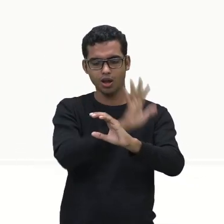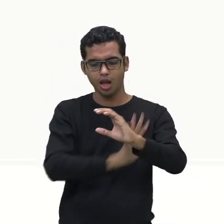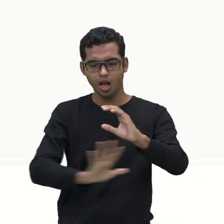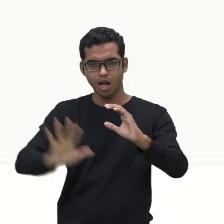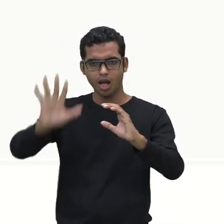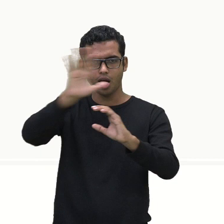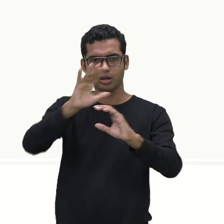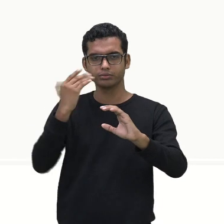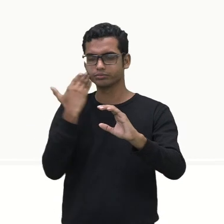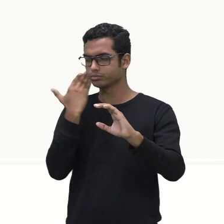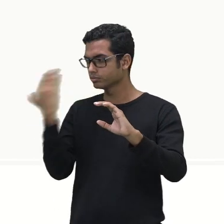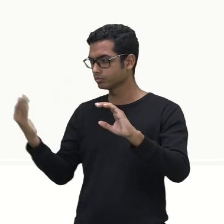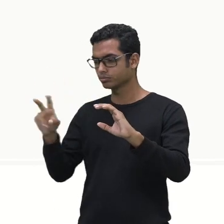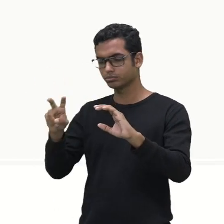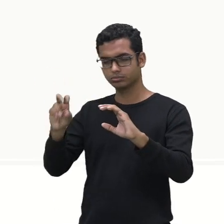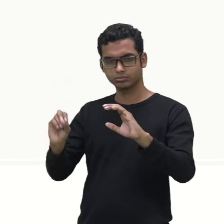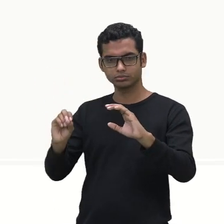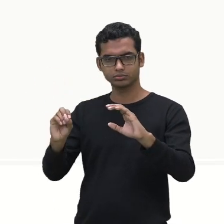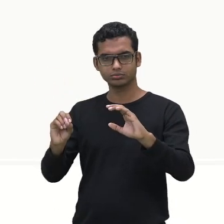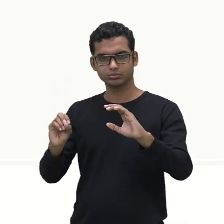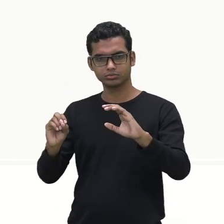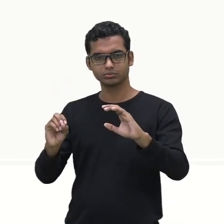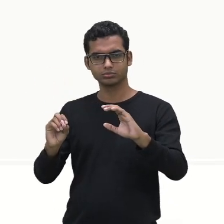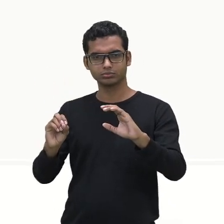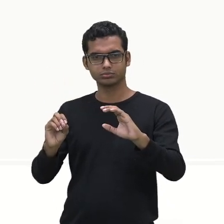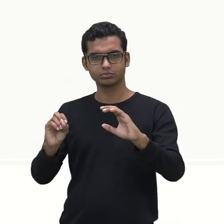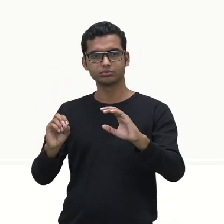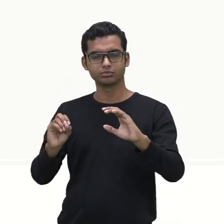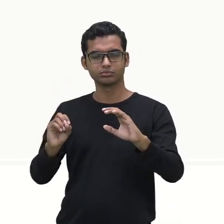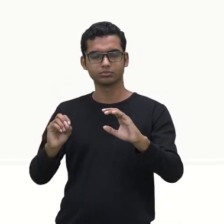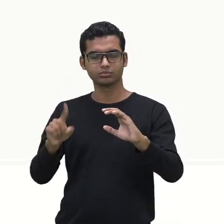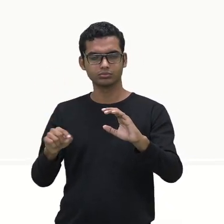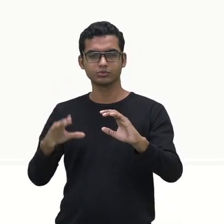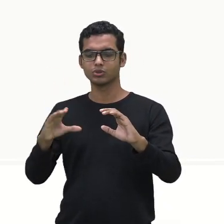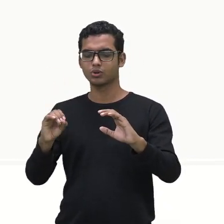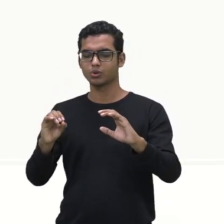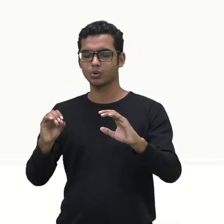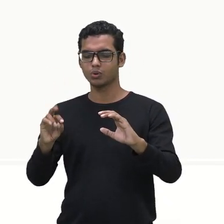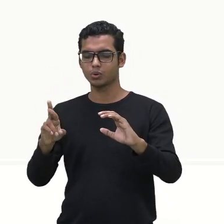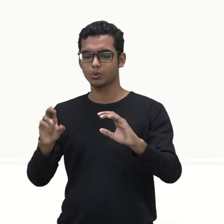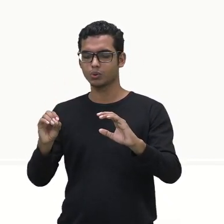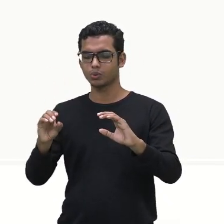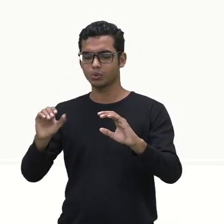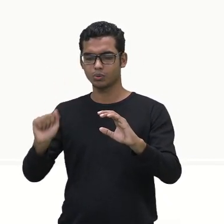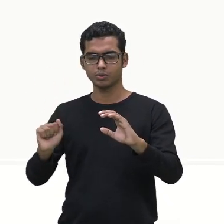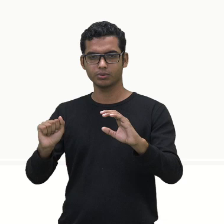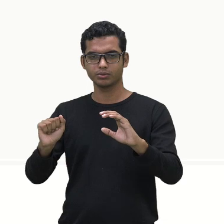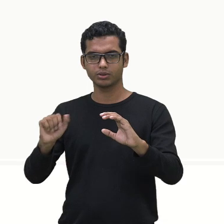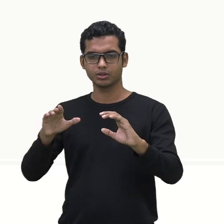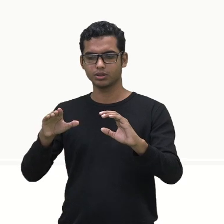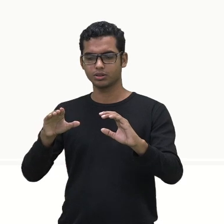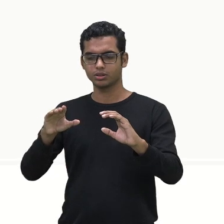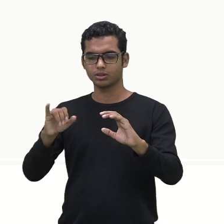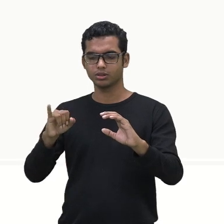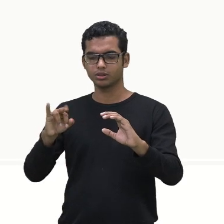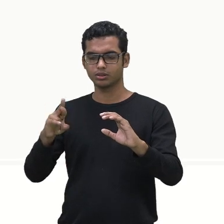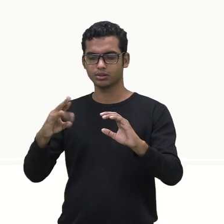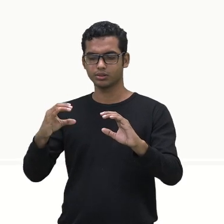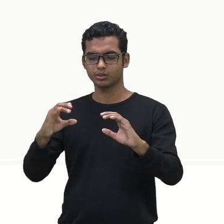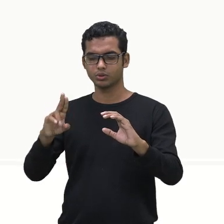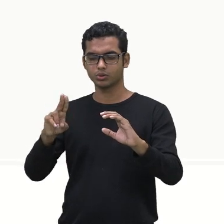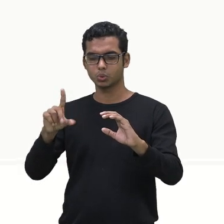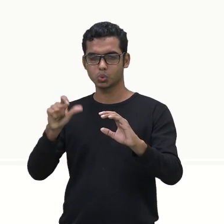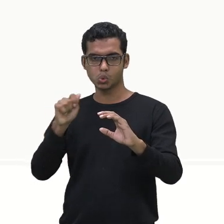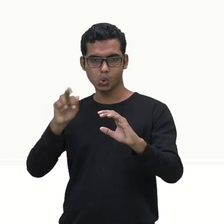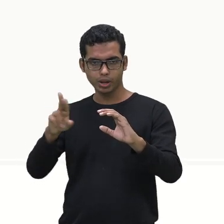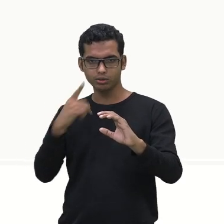que é a nossa coroa circular, tá bom? Então, sem imagem alguma, a